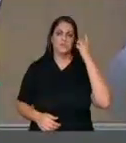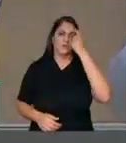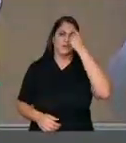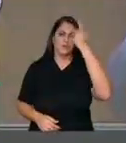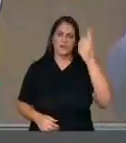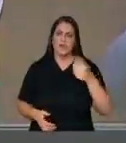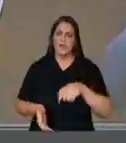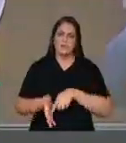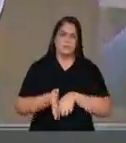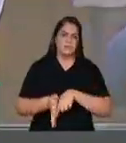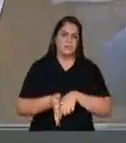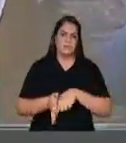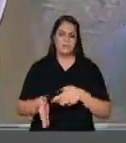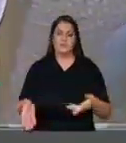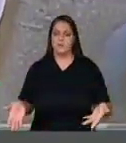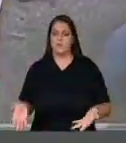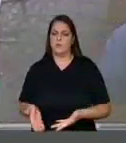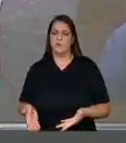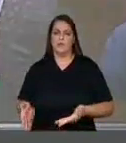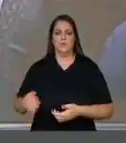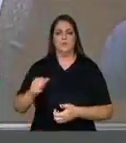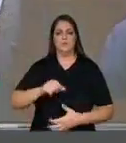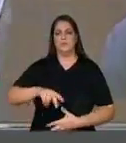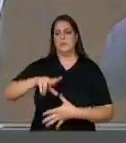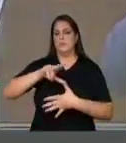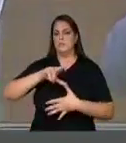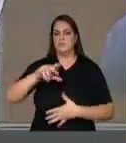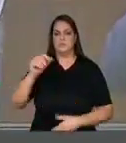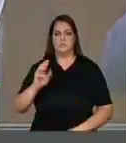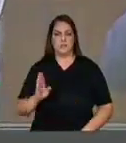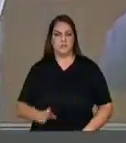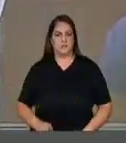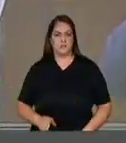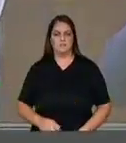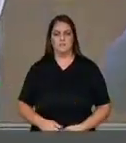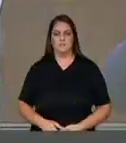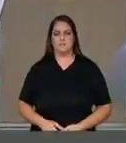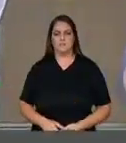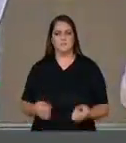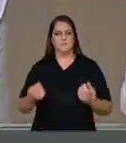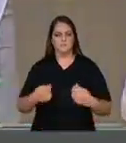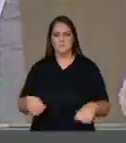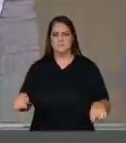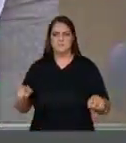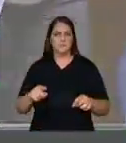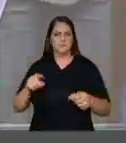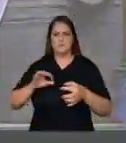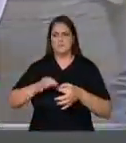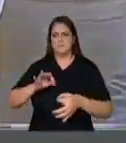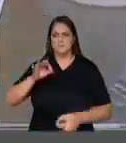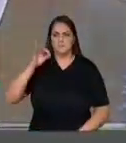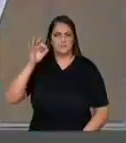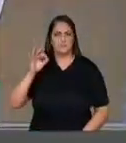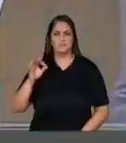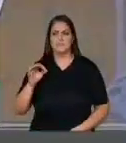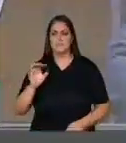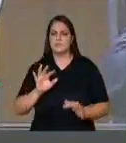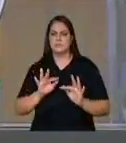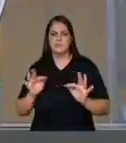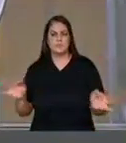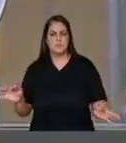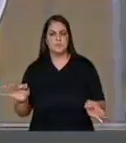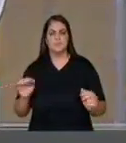em nossos dias na América Latina e no Brasil. Não é necessário nos alongarmos para comprová-lo.